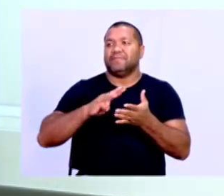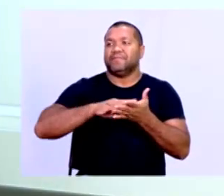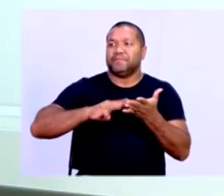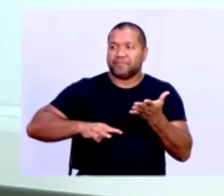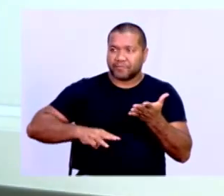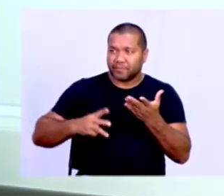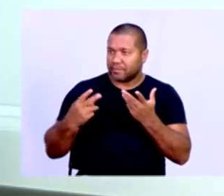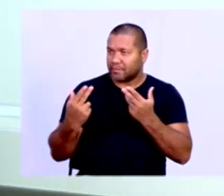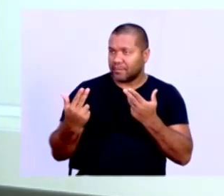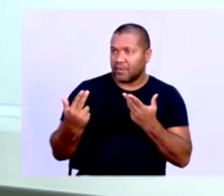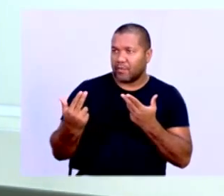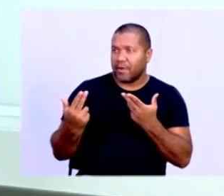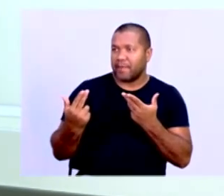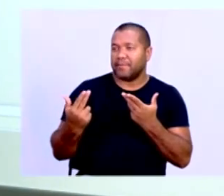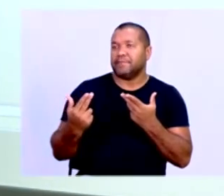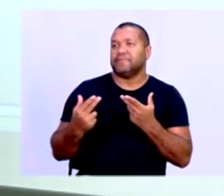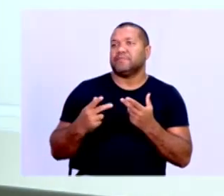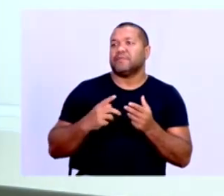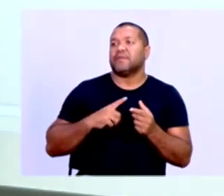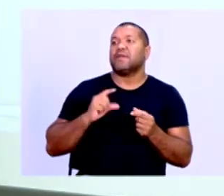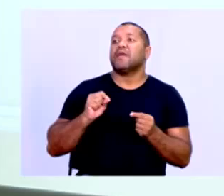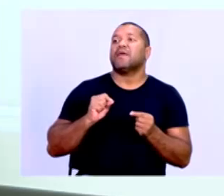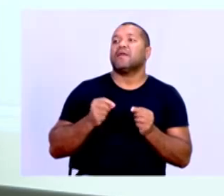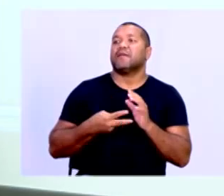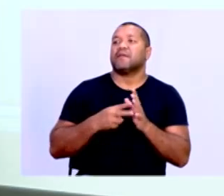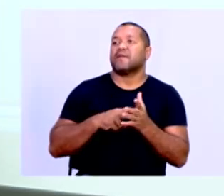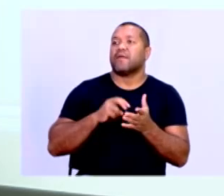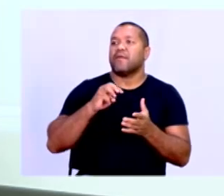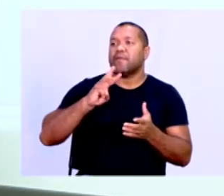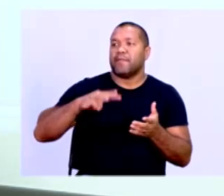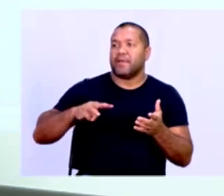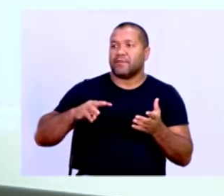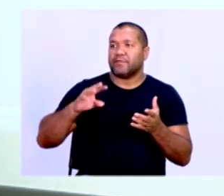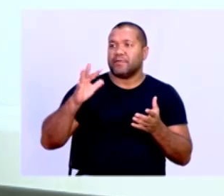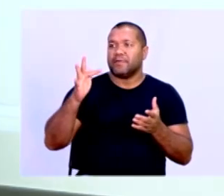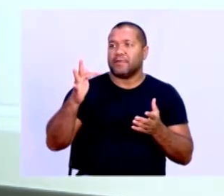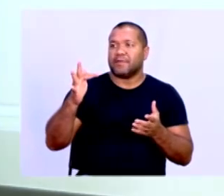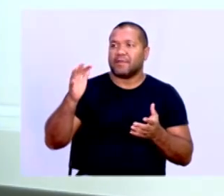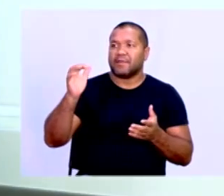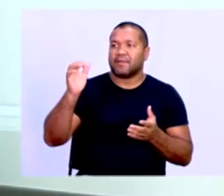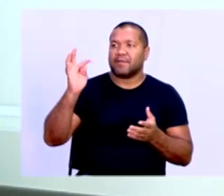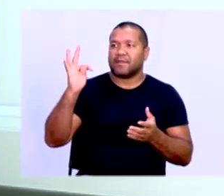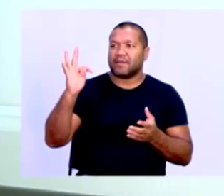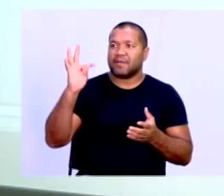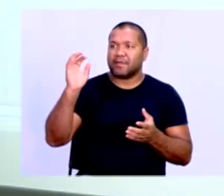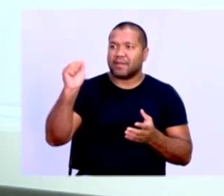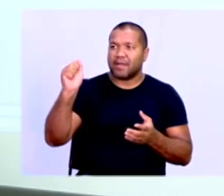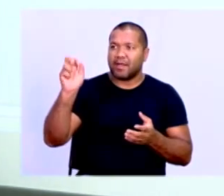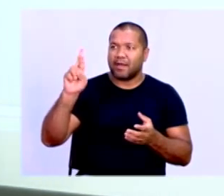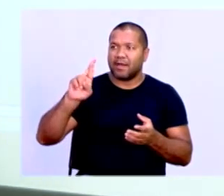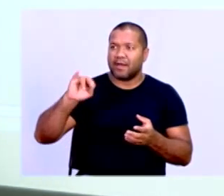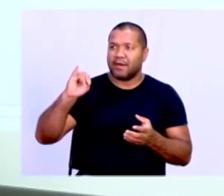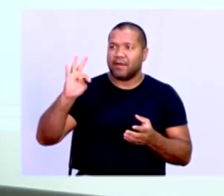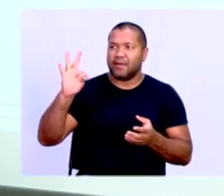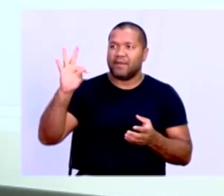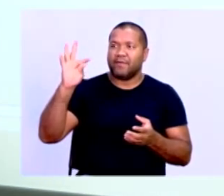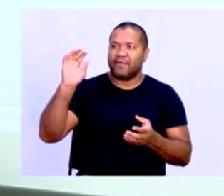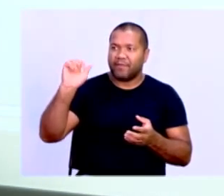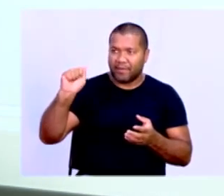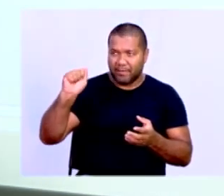métodos iguais, que são o método tarifa. Porém, para todos eu criei o método